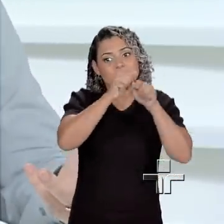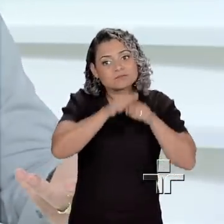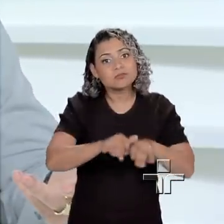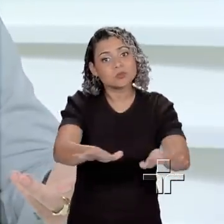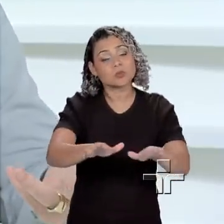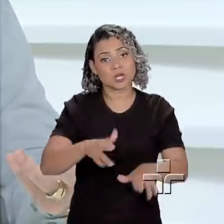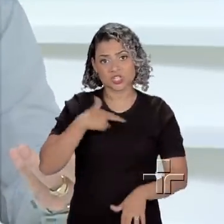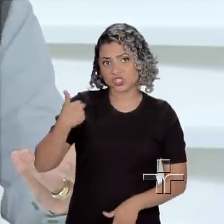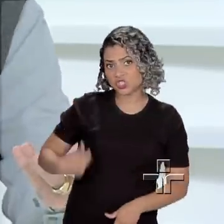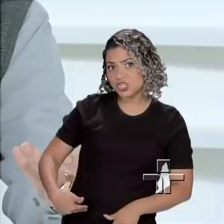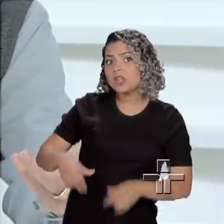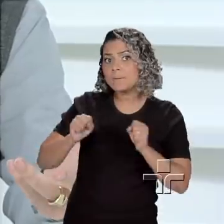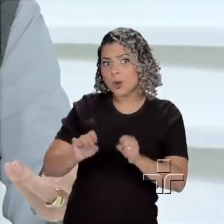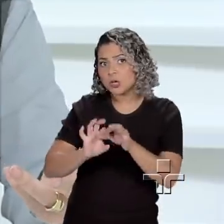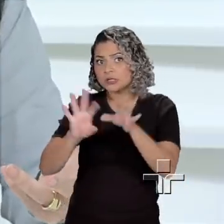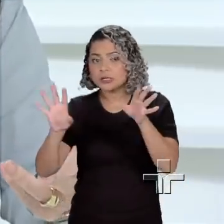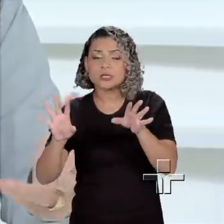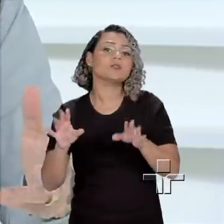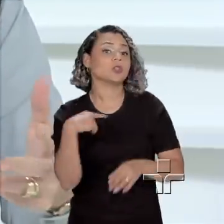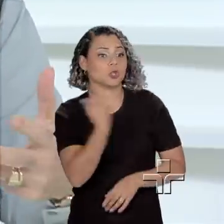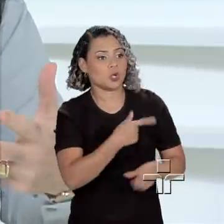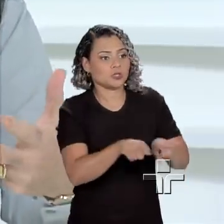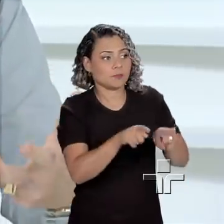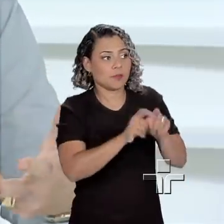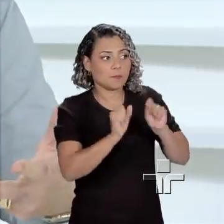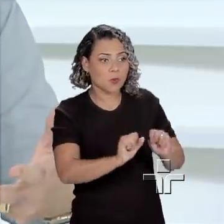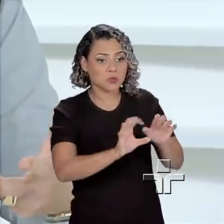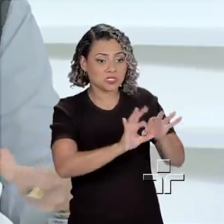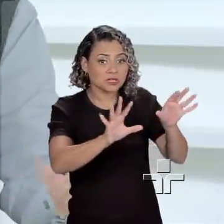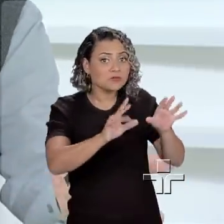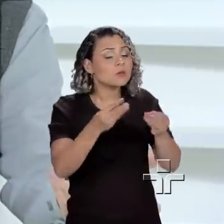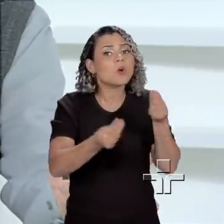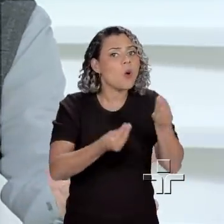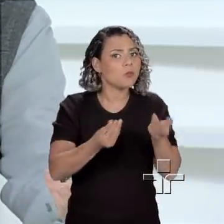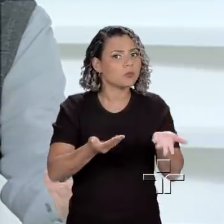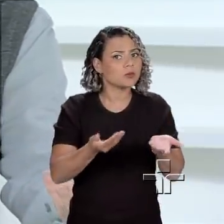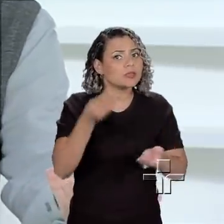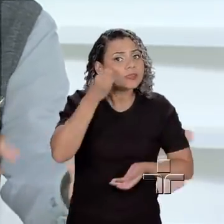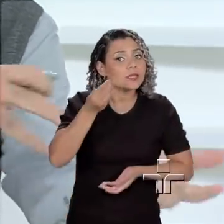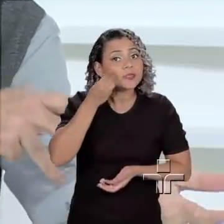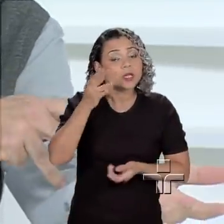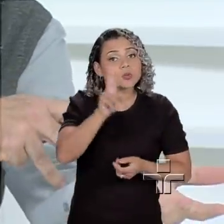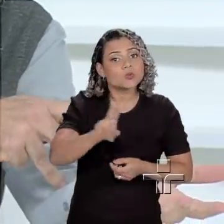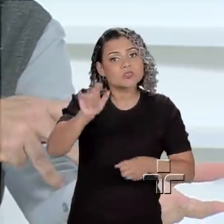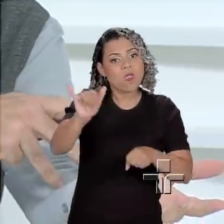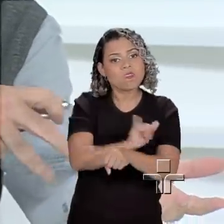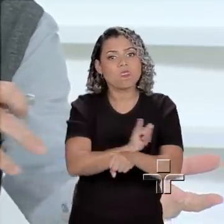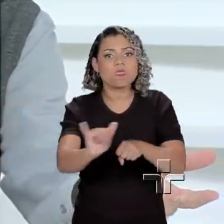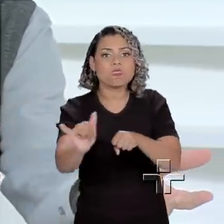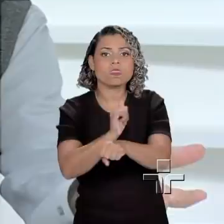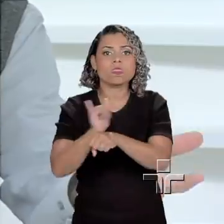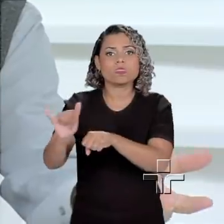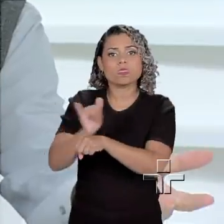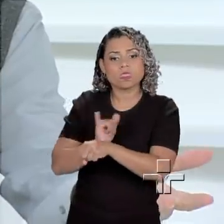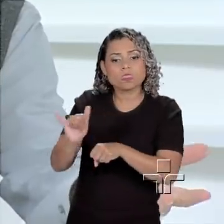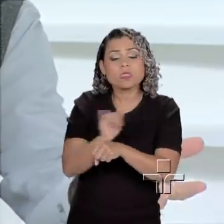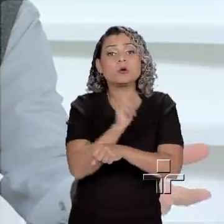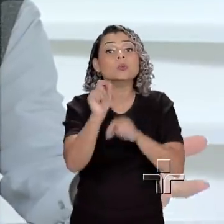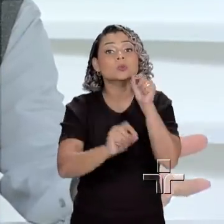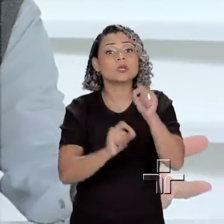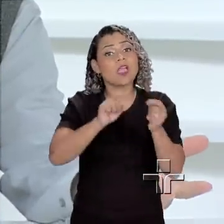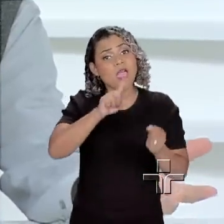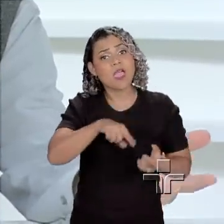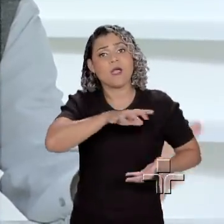China também pode, e nós também podemos, e quem mais pode. Quer dizer, eu acho que nós estamos tentando usar ferramentas pré-internet para um mundo em que a